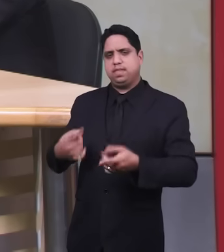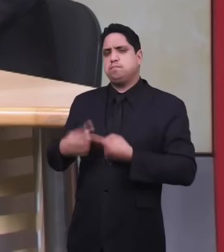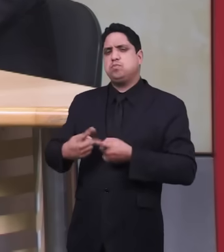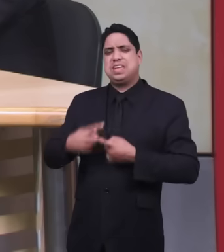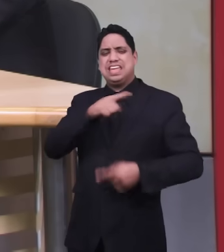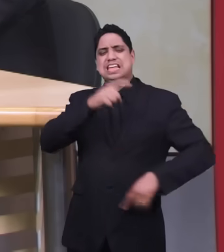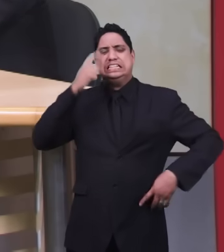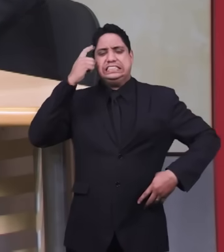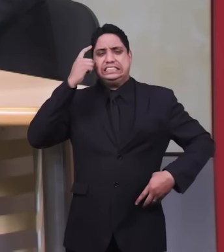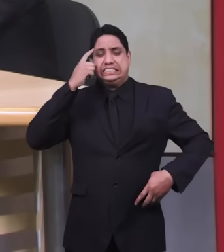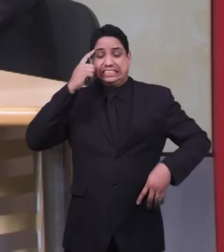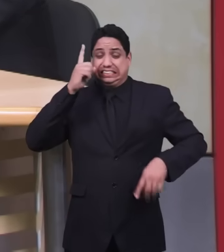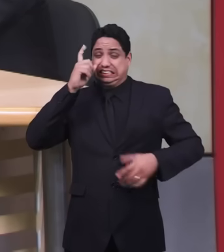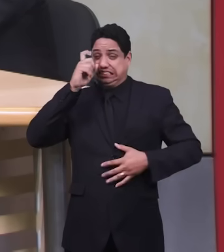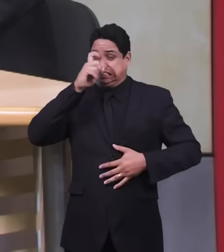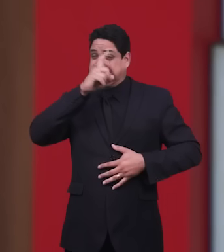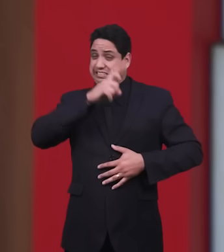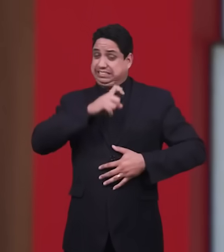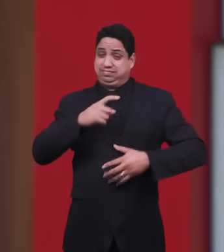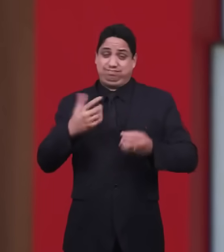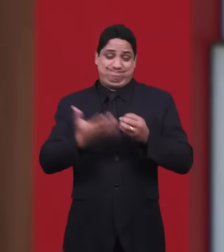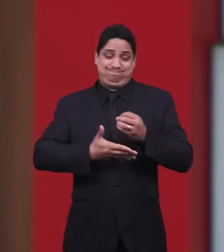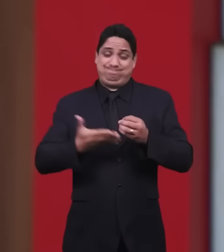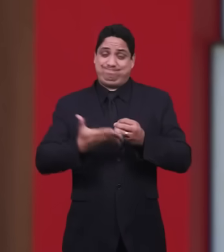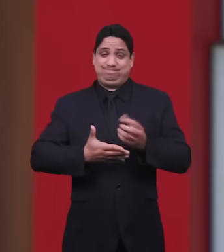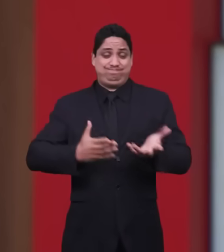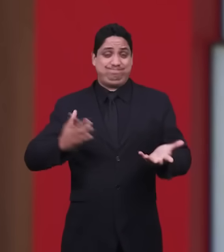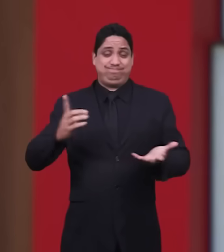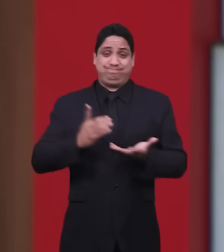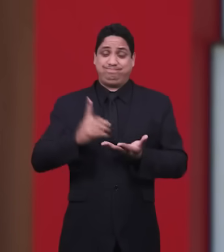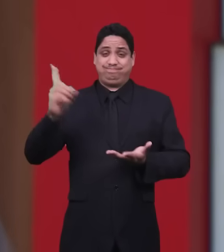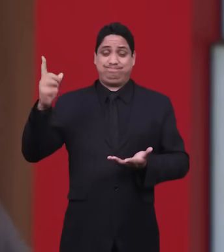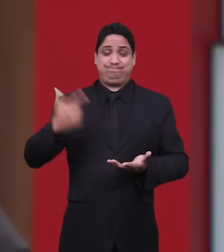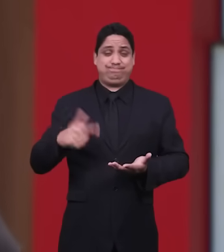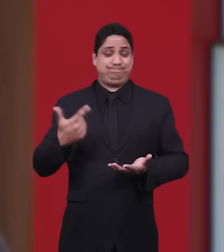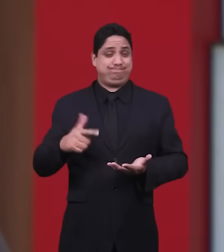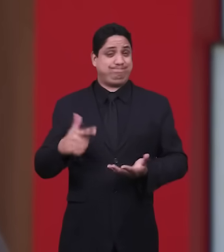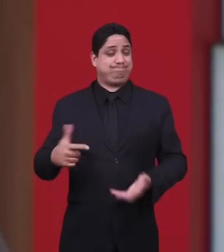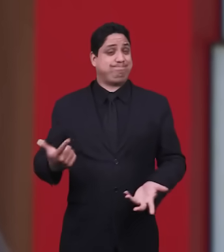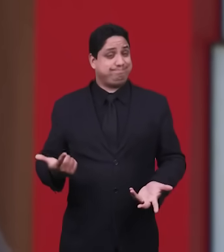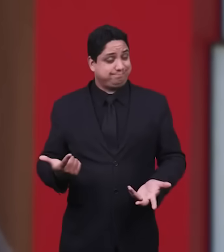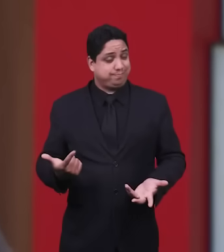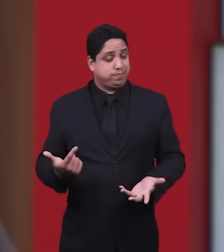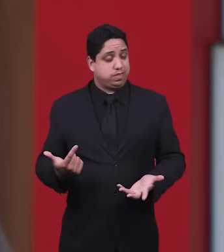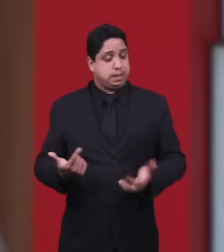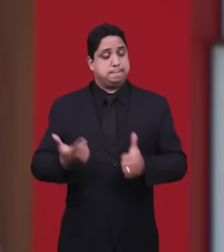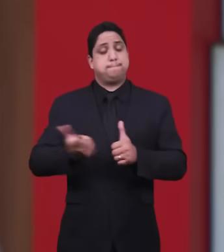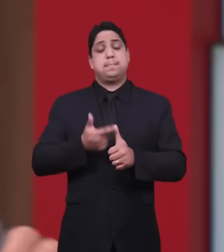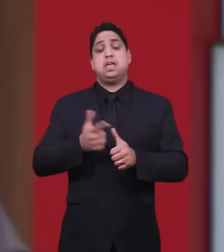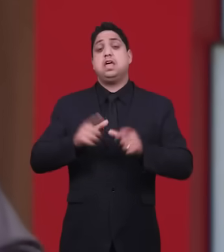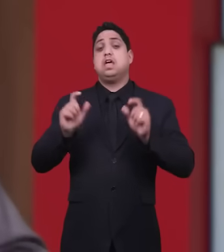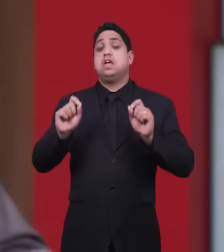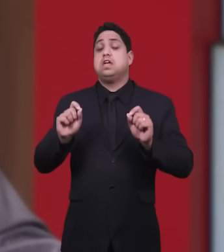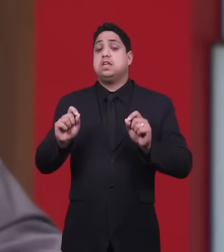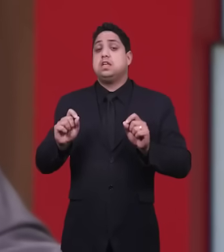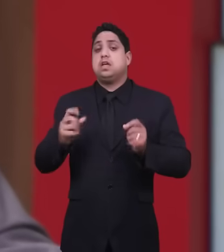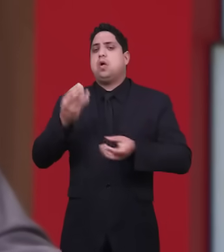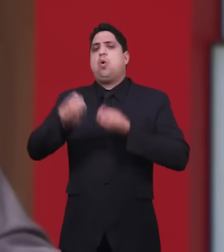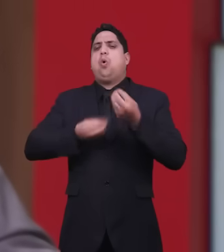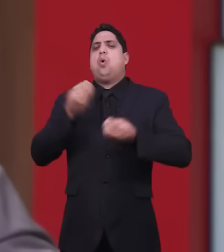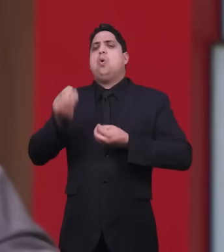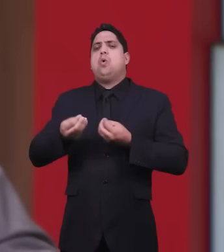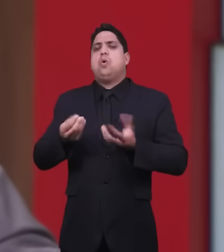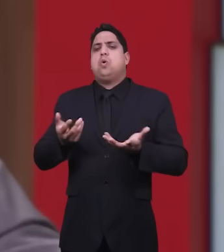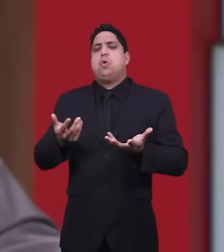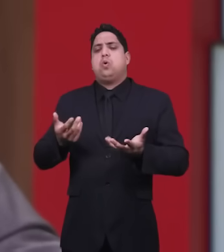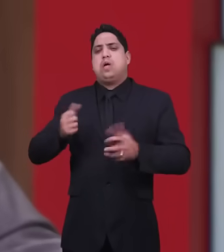pensam assim é difícil, né? Porque não tem nenhuma base bíblica desse tipo de posicionamento. Primeiro, nós vemos o seguinte, como que se